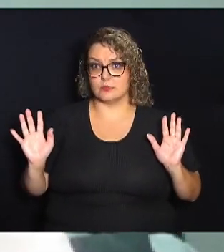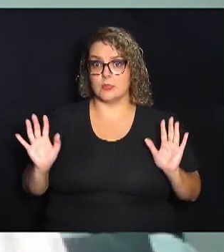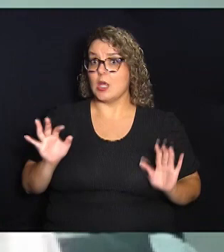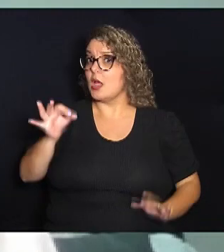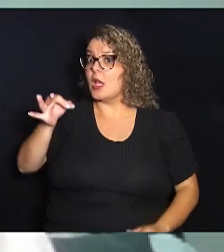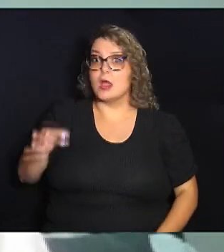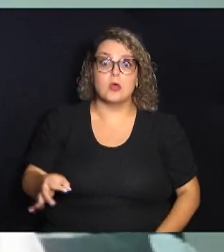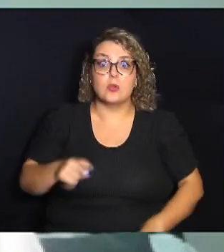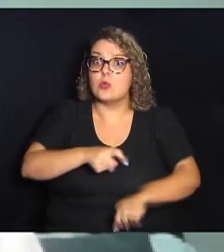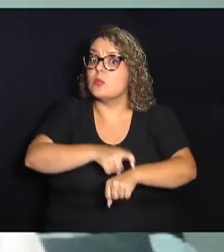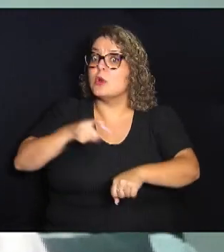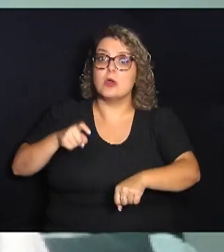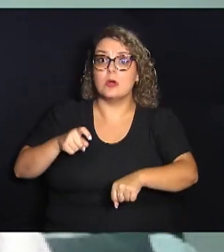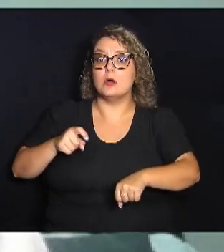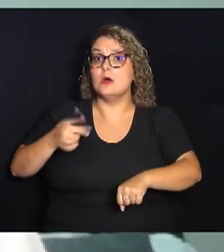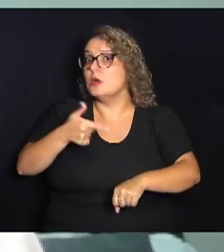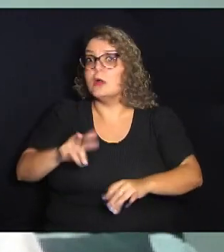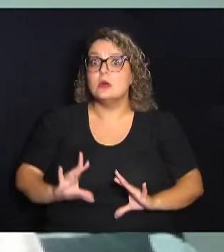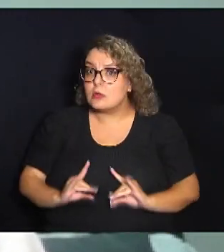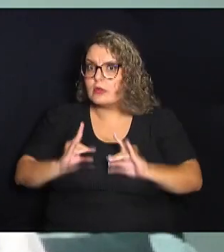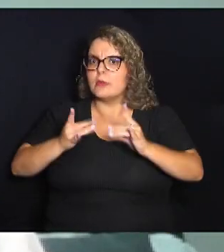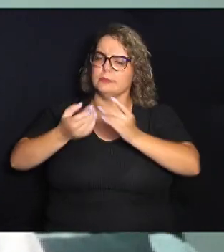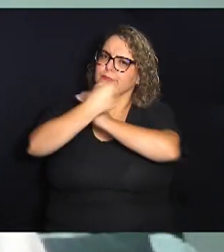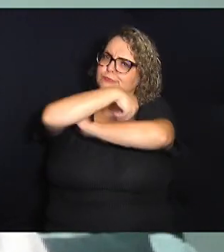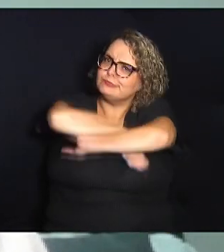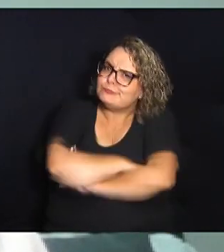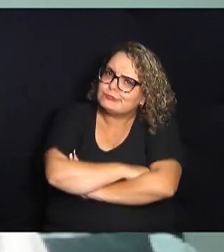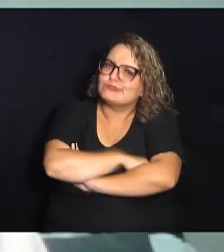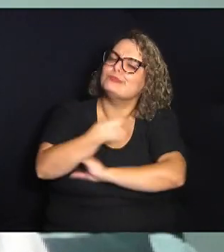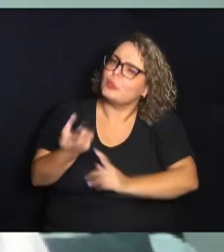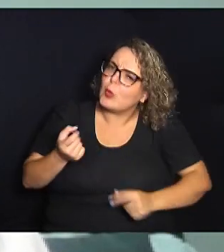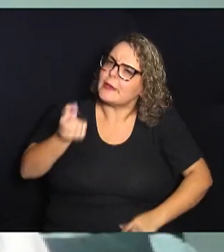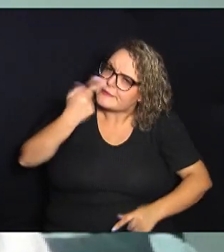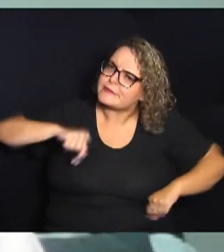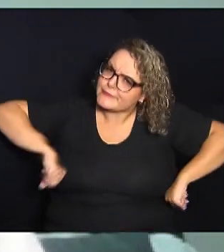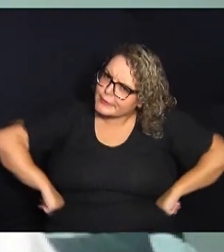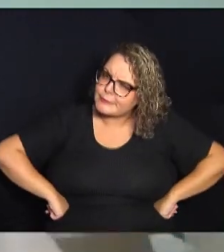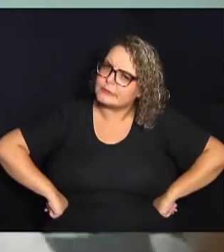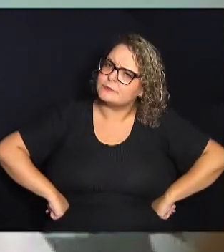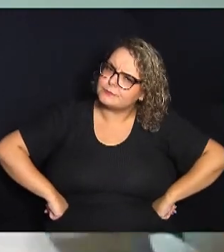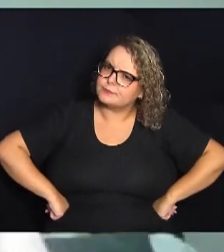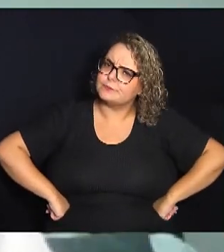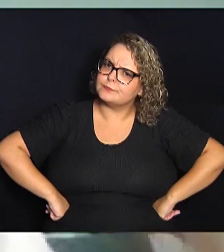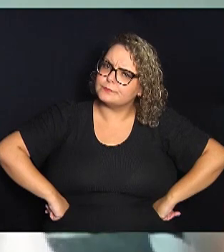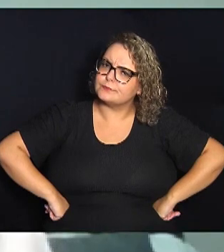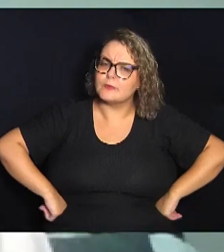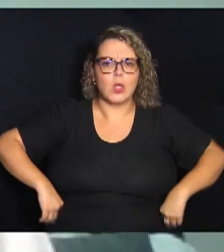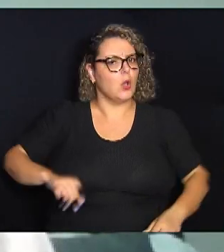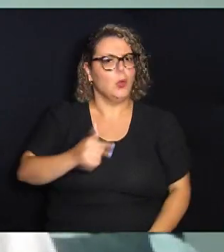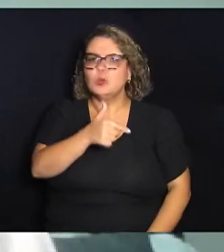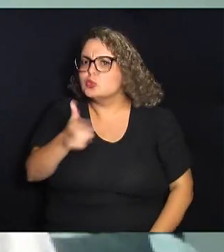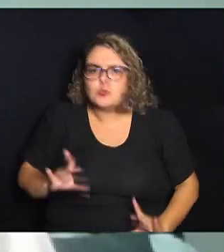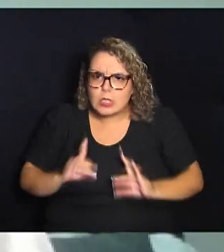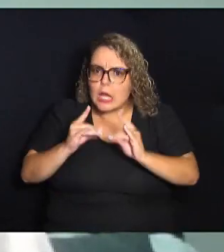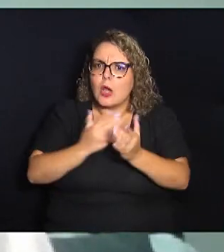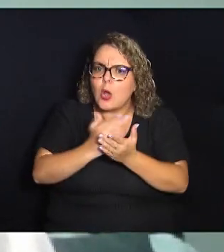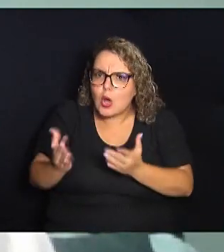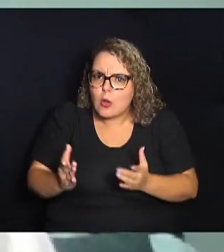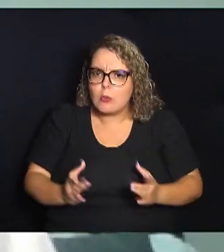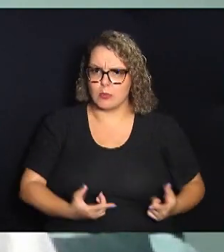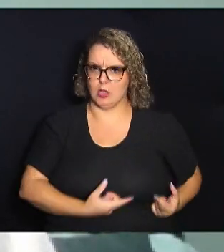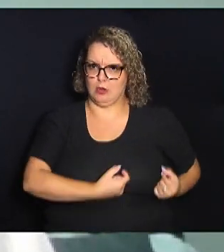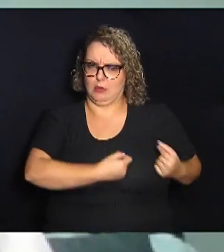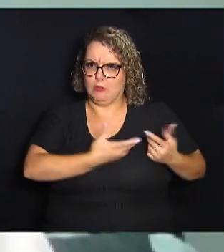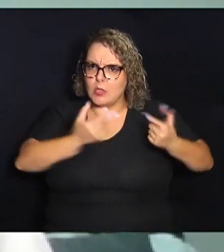Exatamente no momento que ela não tem mais hormônio. Você não acha esquisito isso? A hora que não tem mais hormônio é que começa câncer de mama